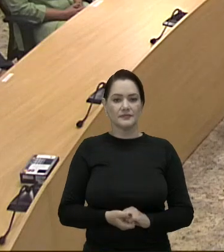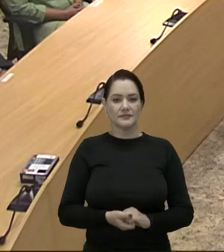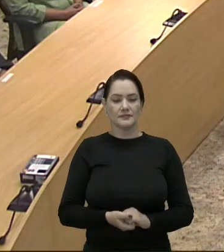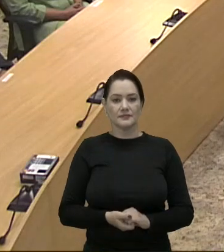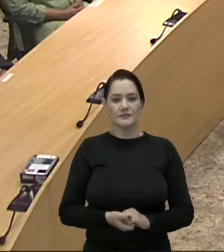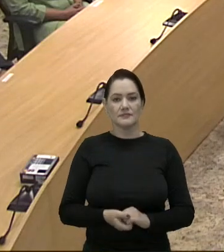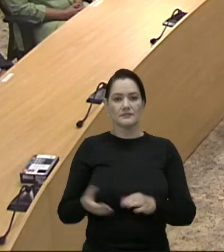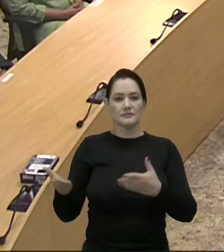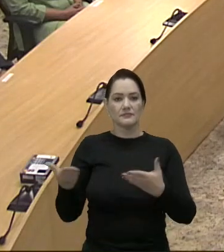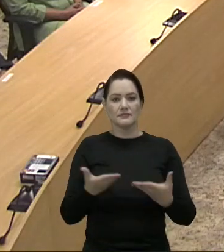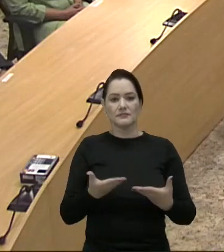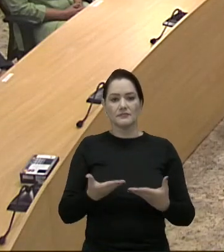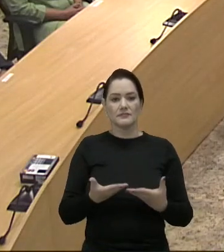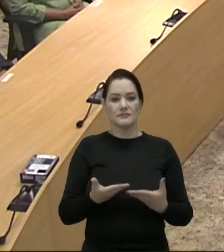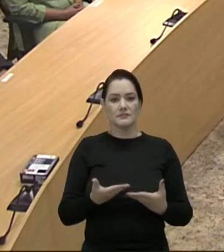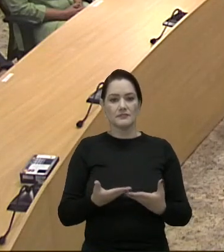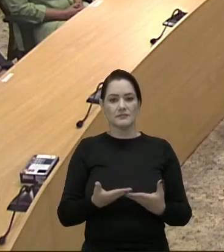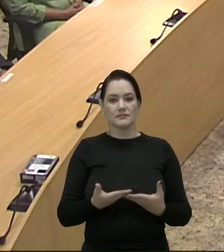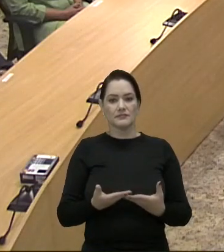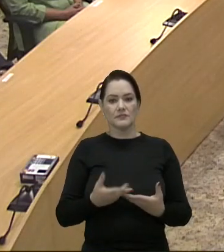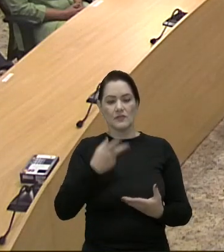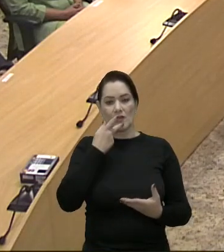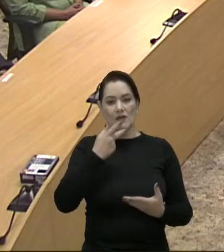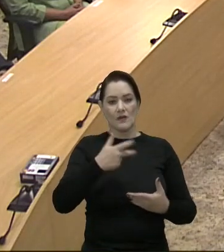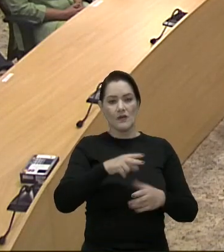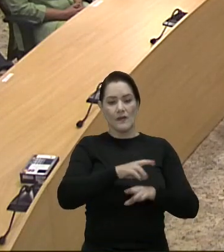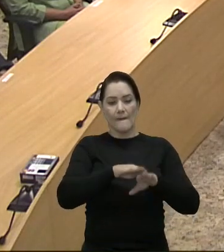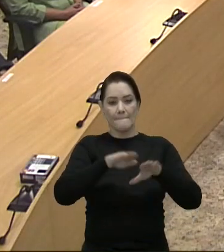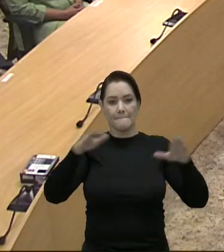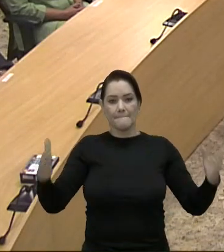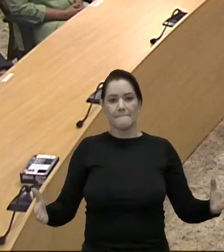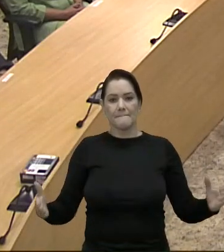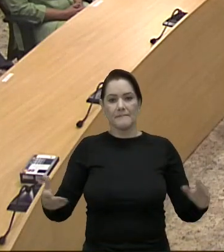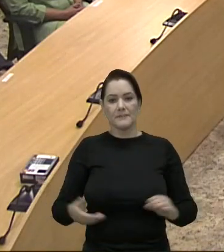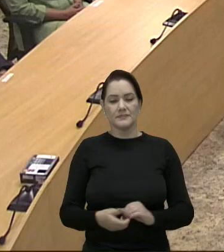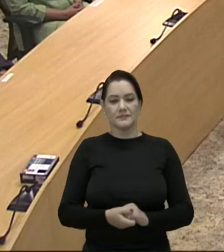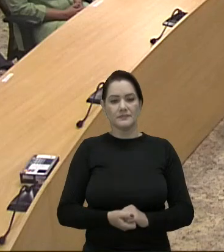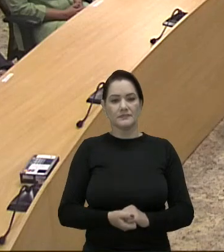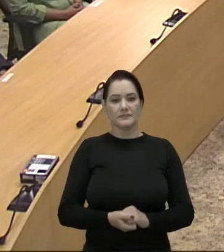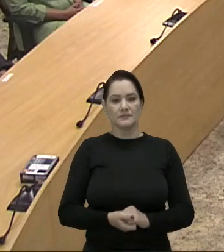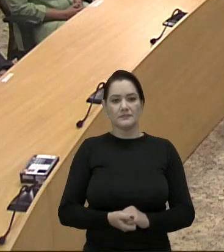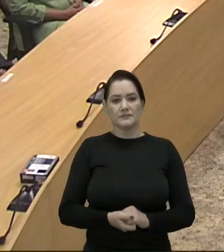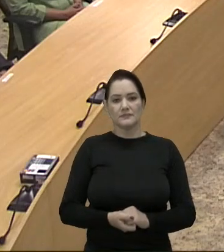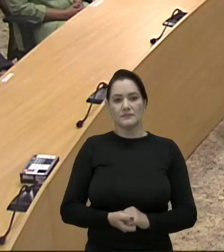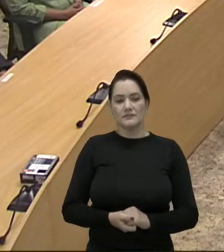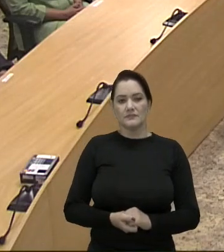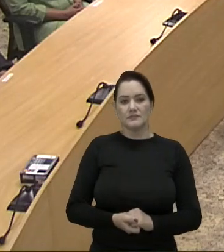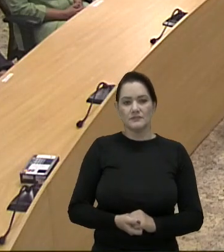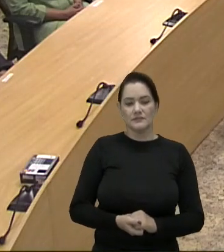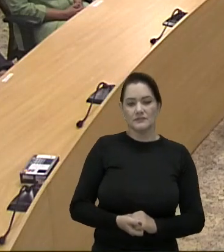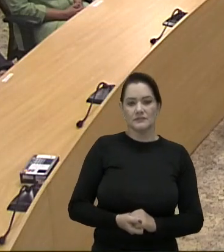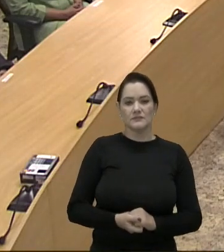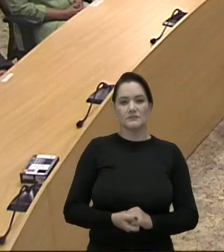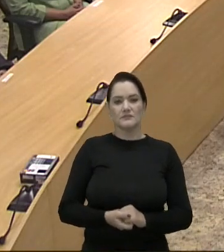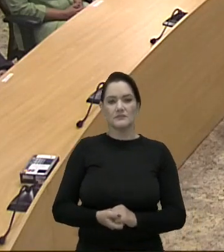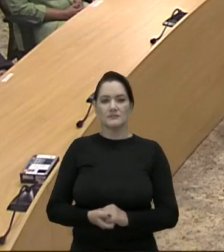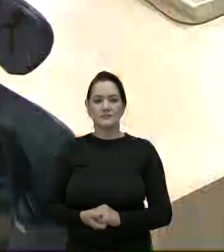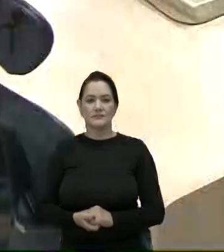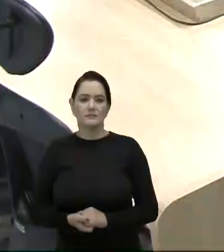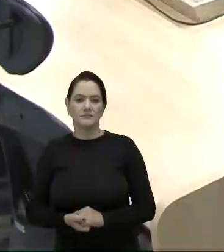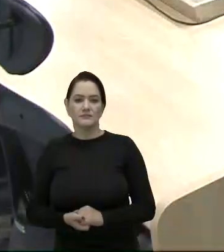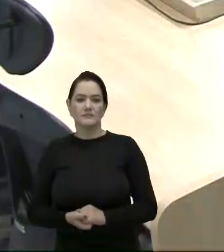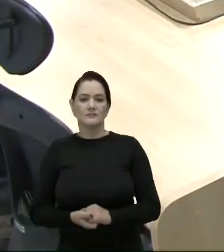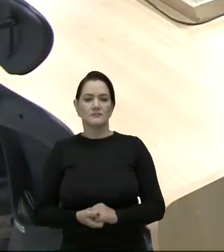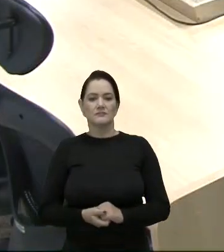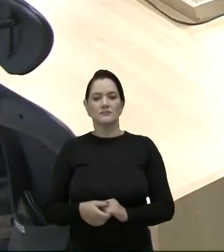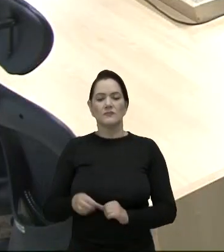convidamos a se posicionar em frente desta mesa o homenageado Ilgner, é isso mesmo? Ilgner, solteiro da